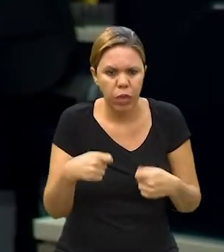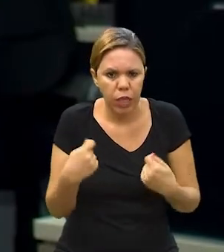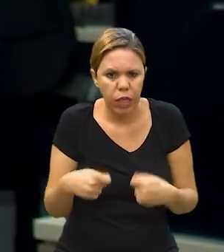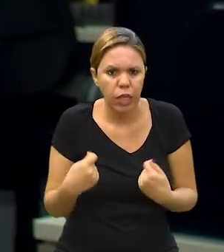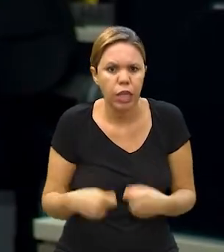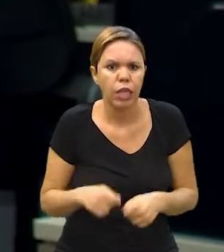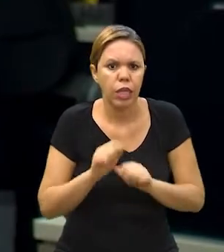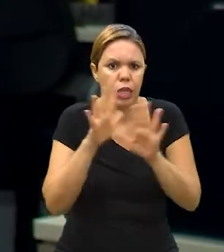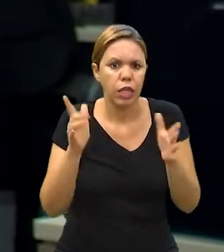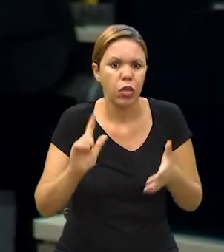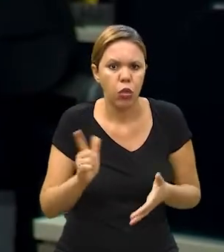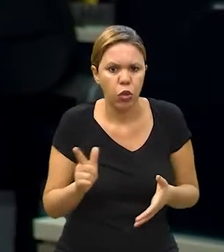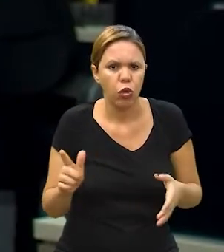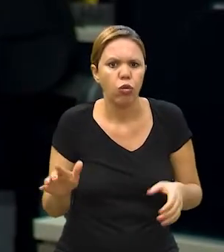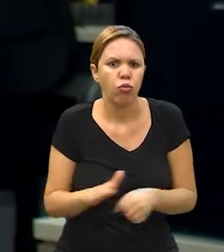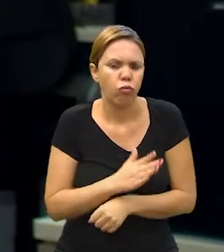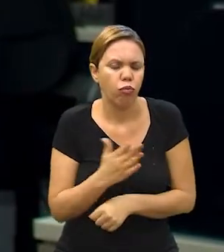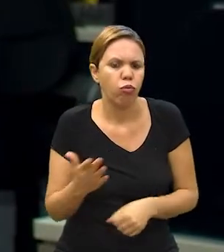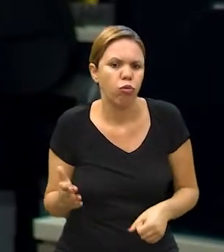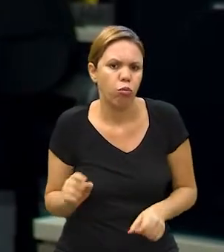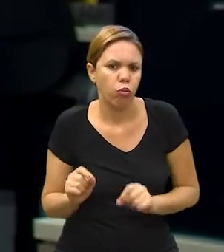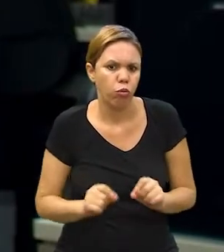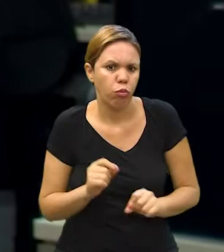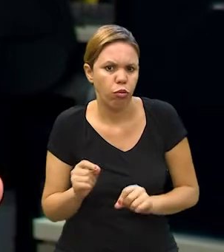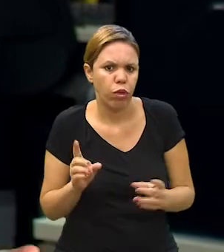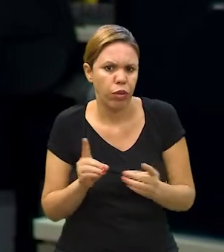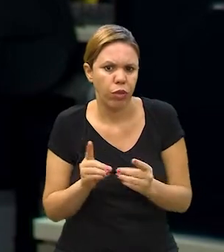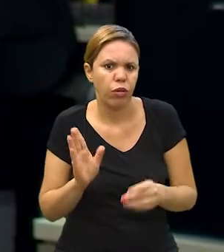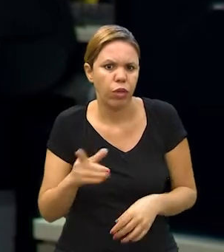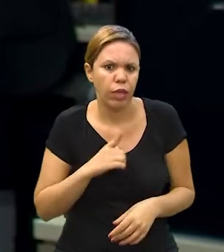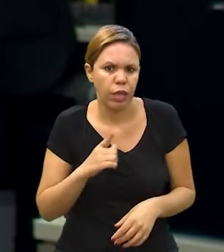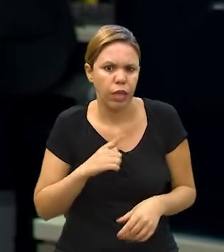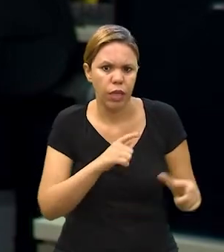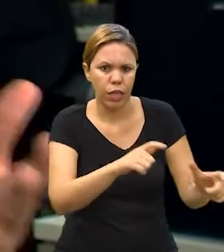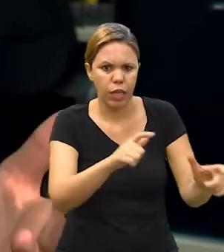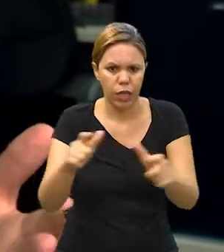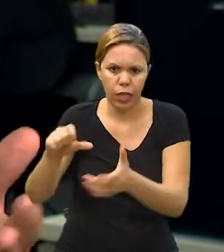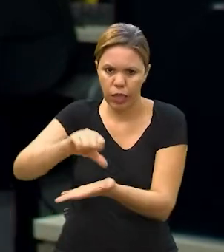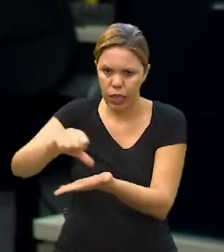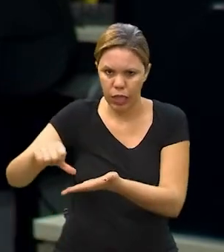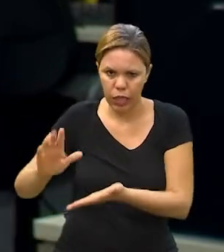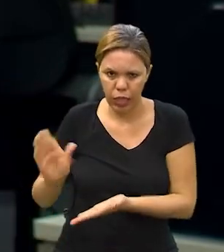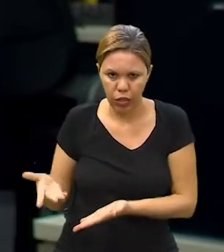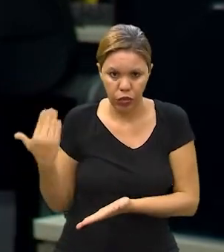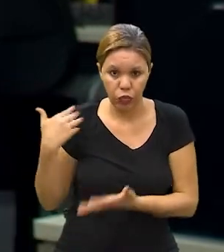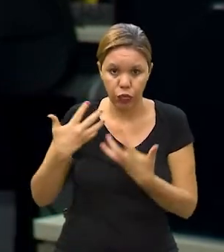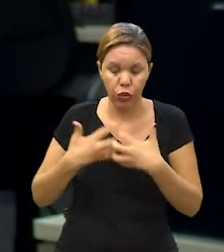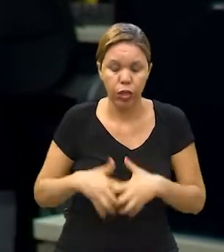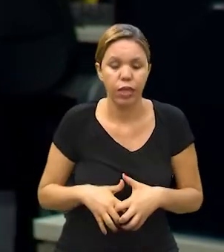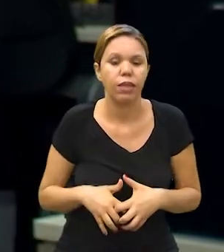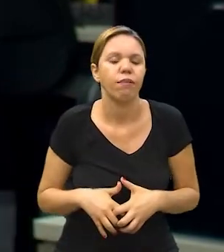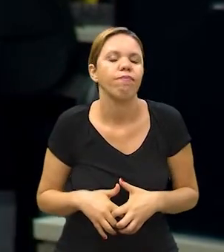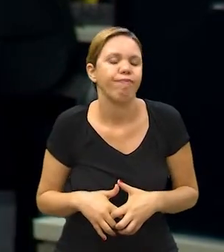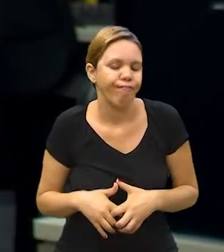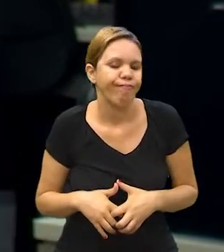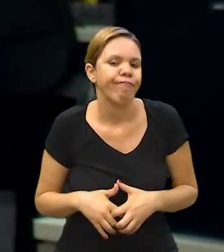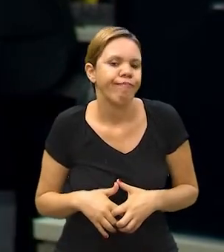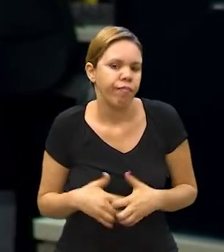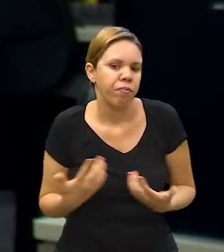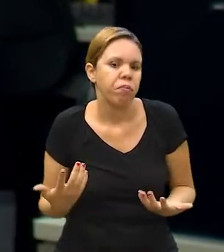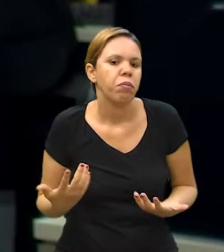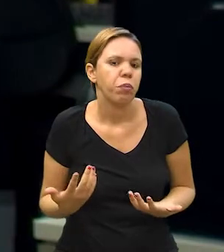forma clara sobrecarregar os serviços já existentes naquela região, que já eram serviços que já funcionavam de maneira